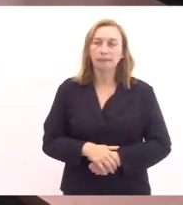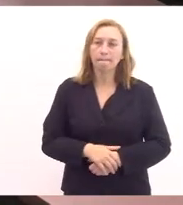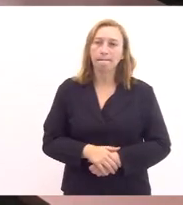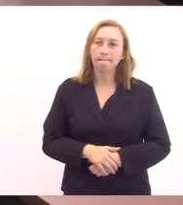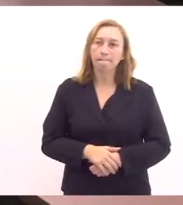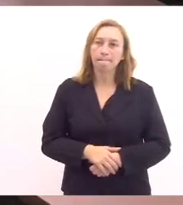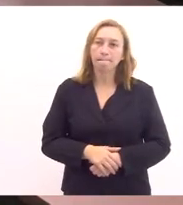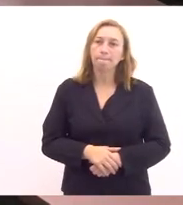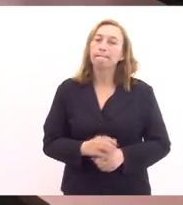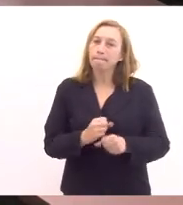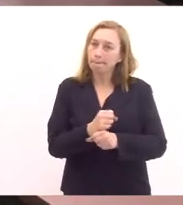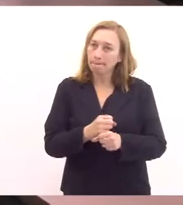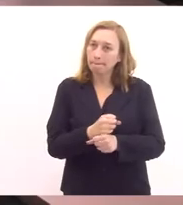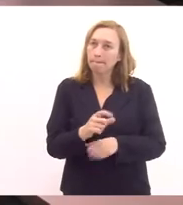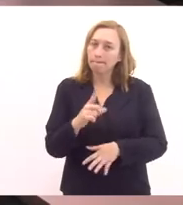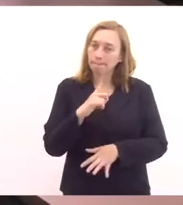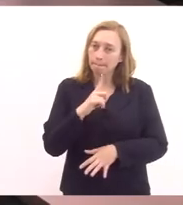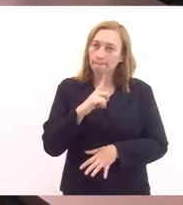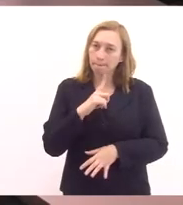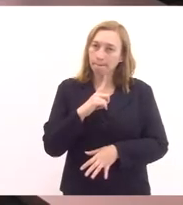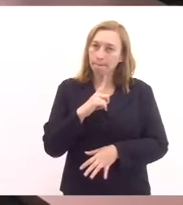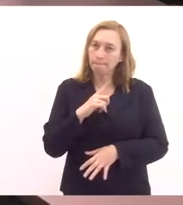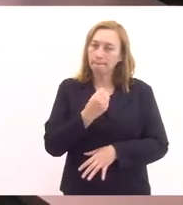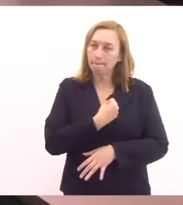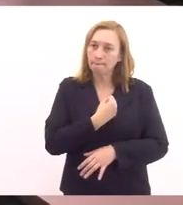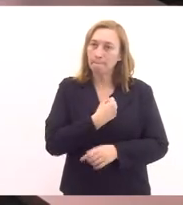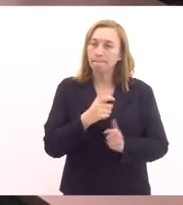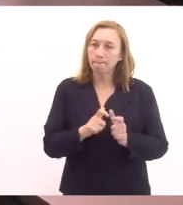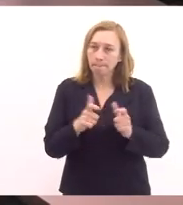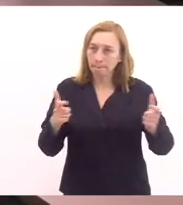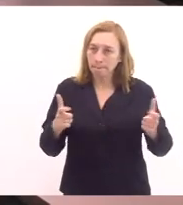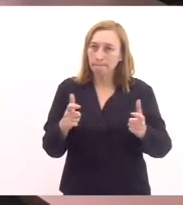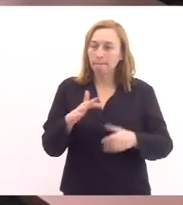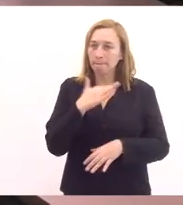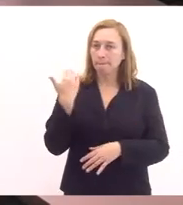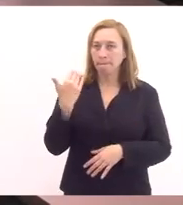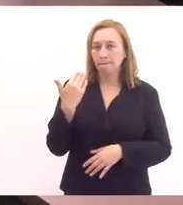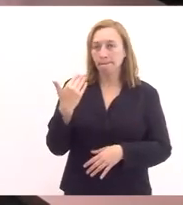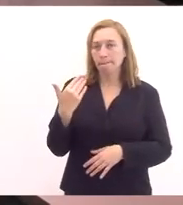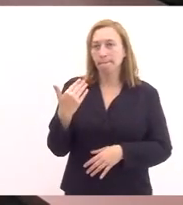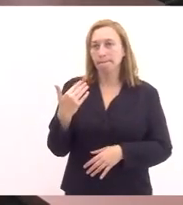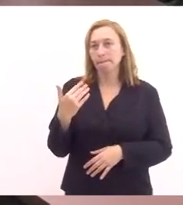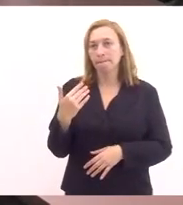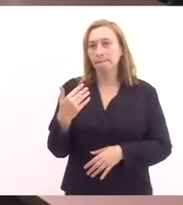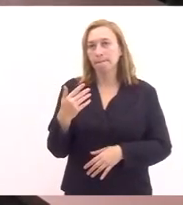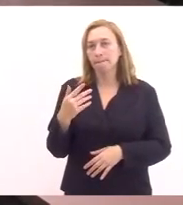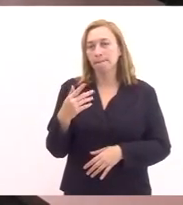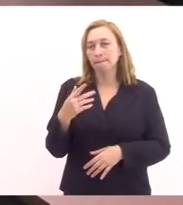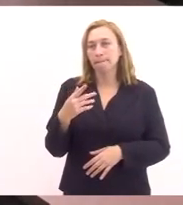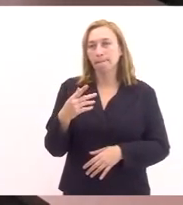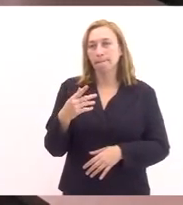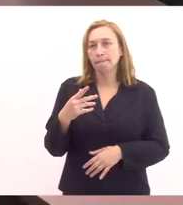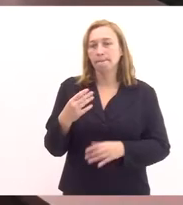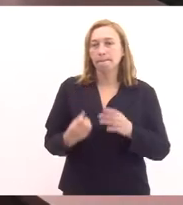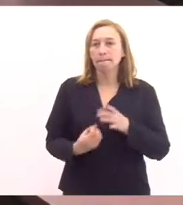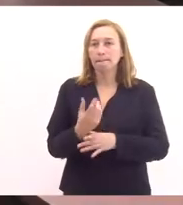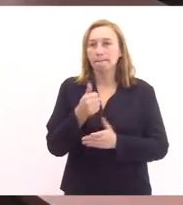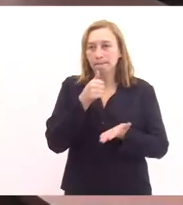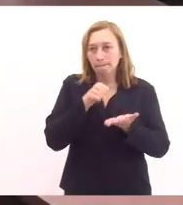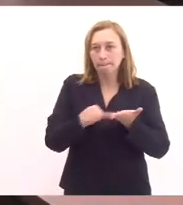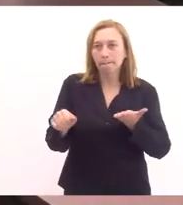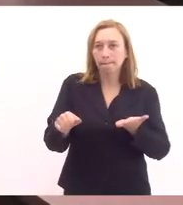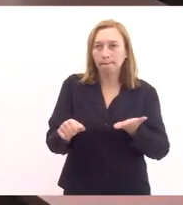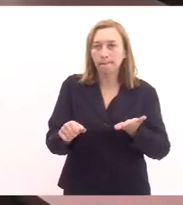naquele ano onde a gente tem uma taxa absurda de morte materna né e crioula mim que trouxe recentemente uma carta